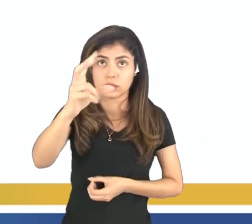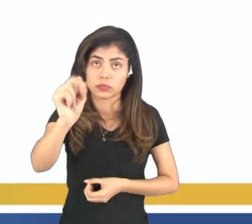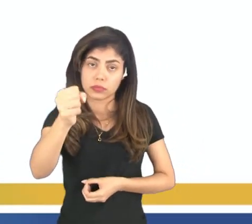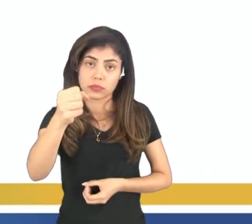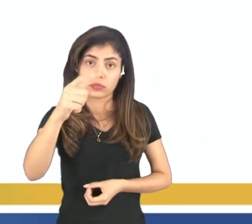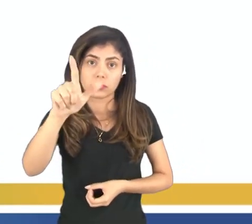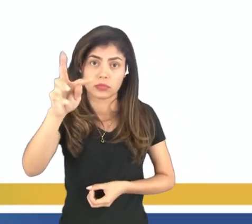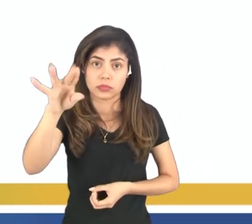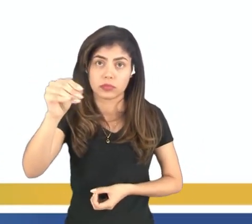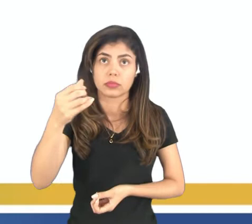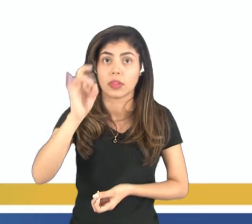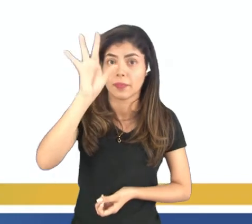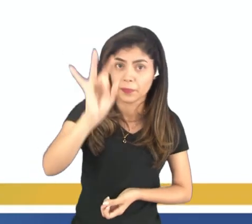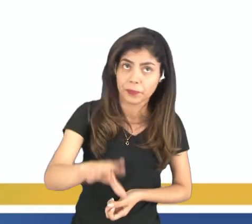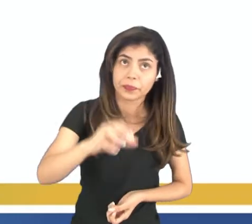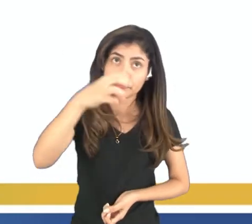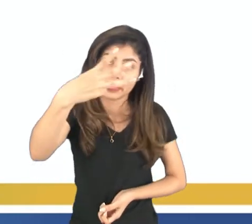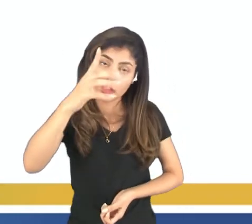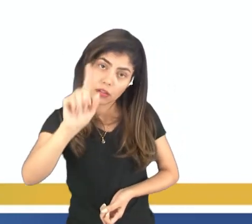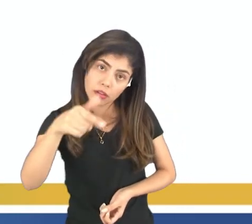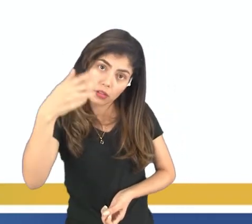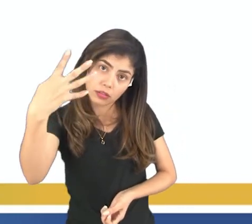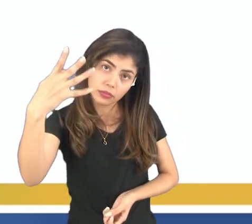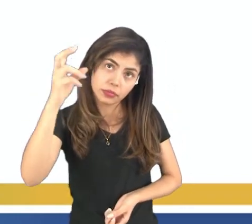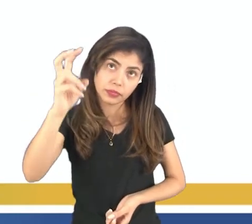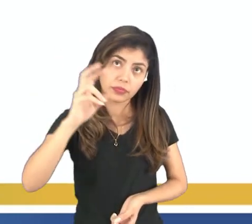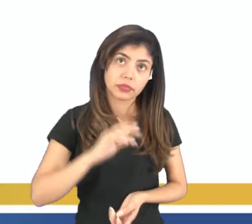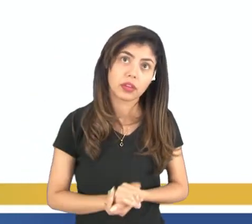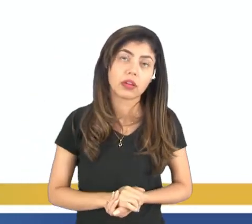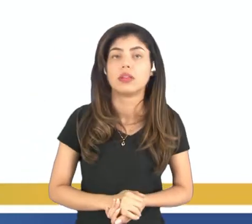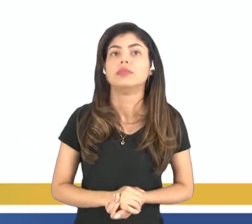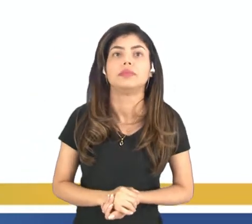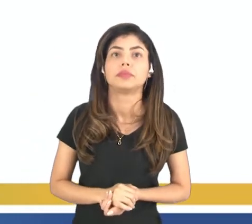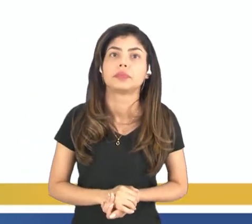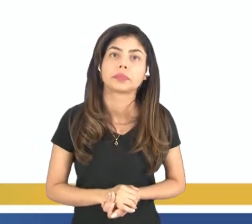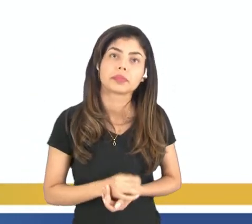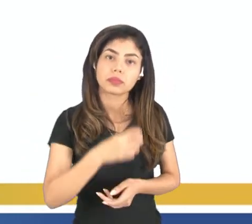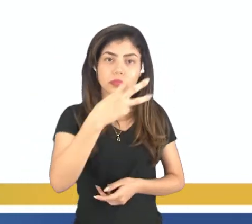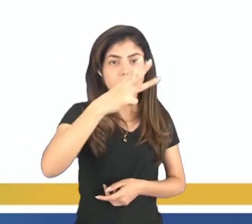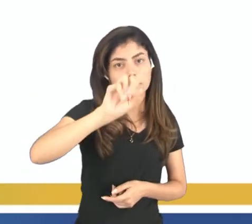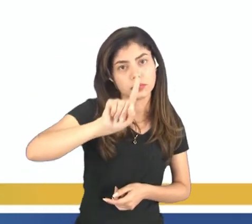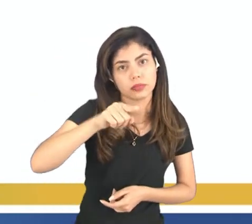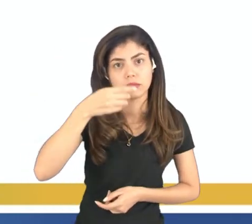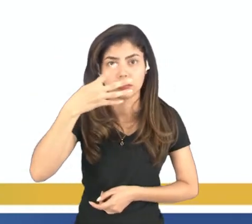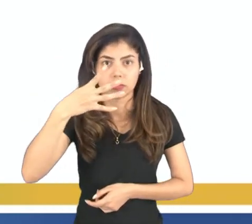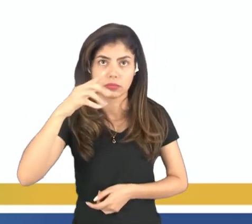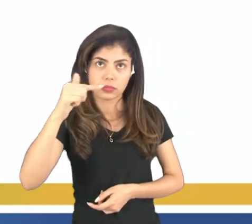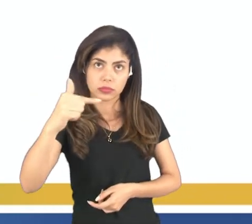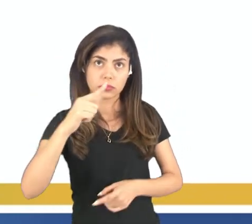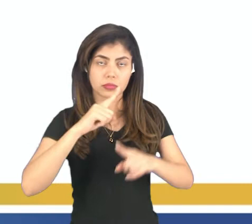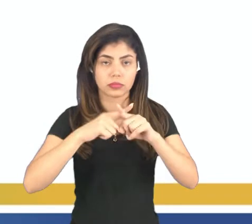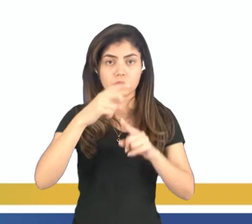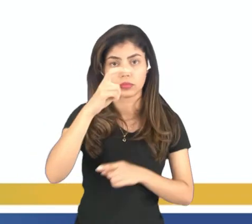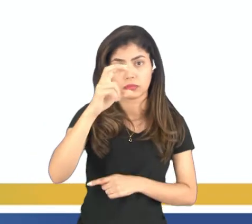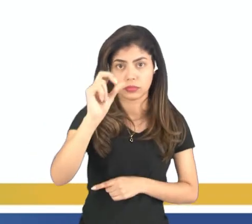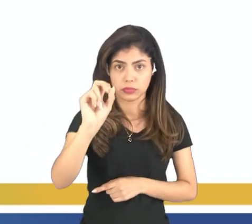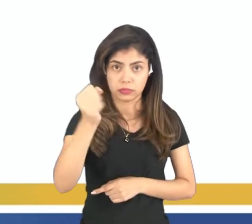cada litro custa três reais e 42 centavos Então a gente vai fazer essa multiplicação de 3,42